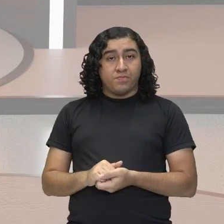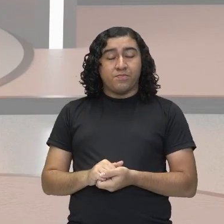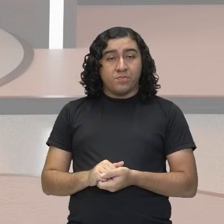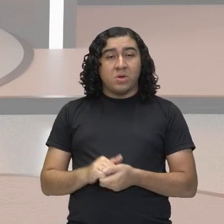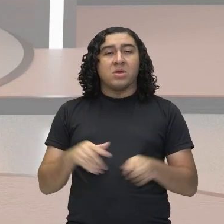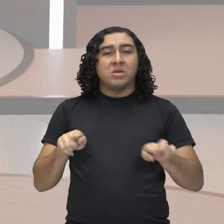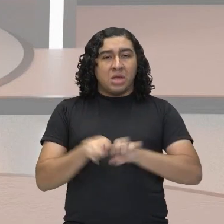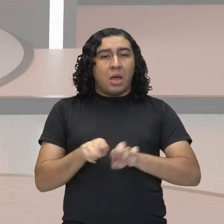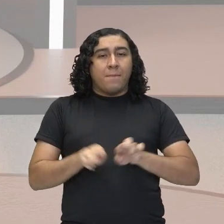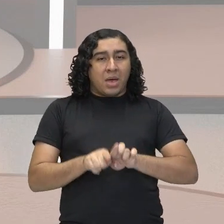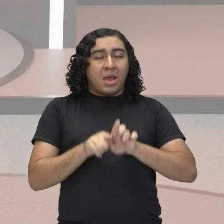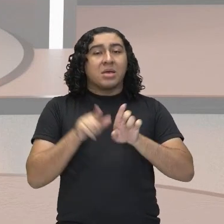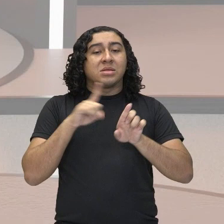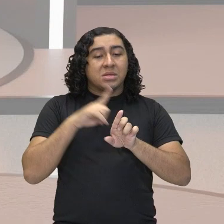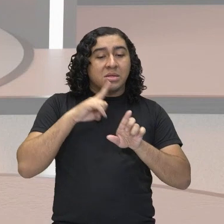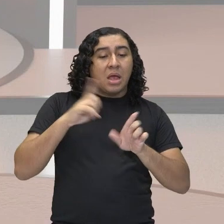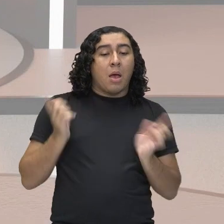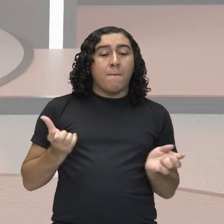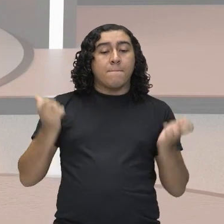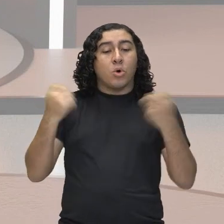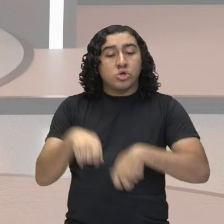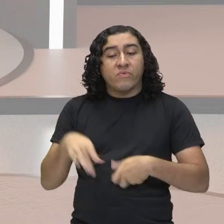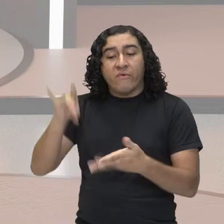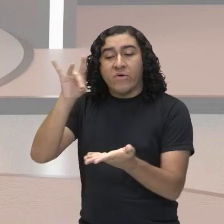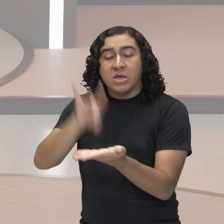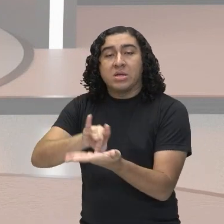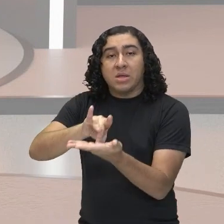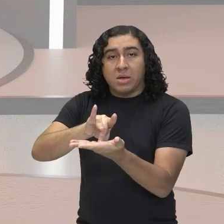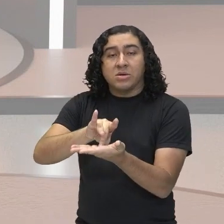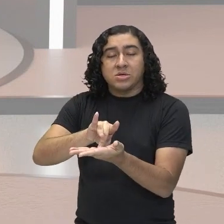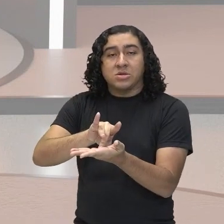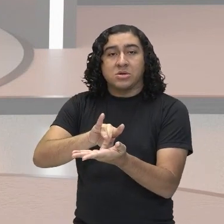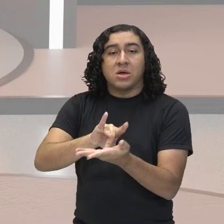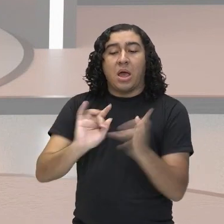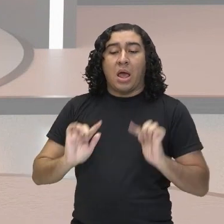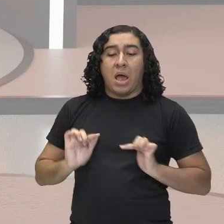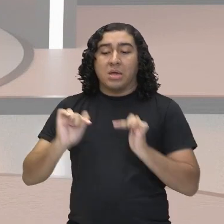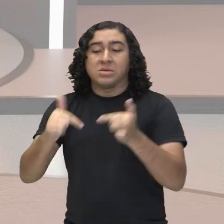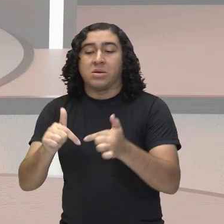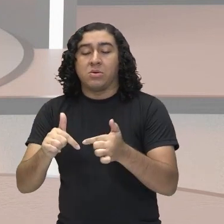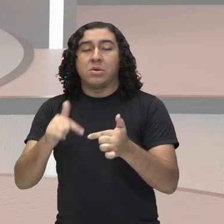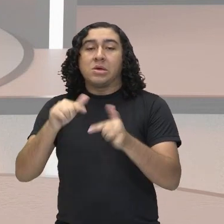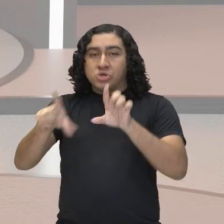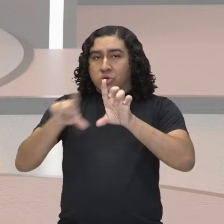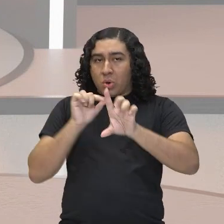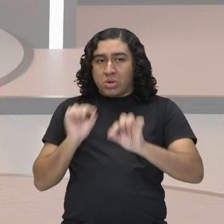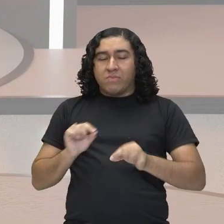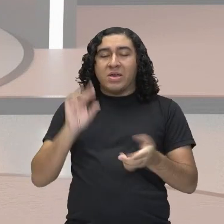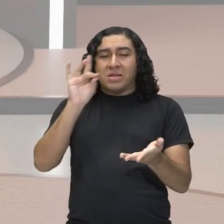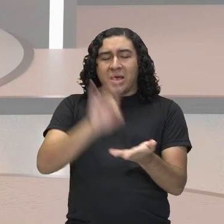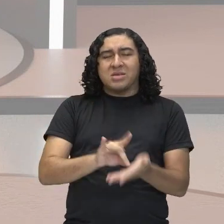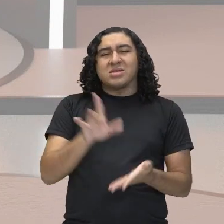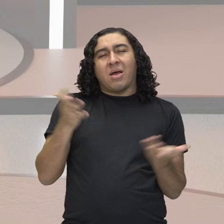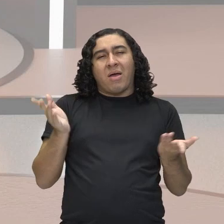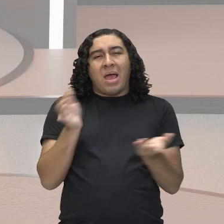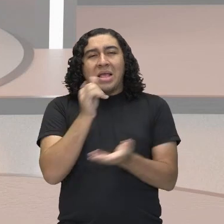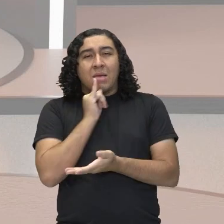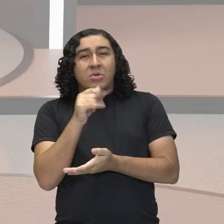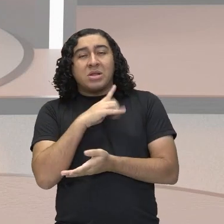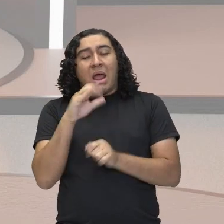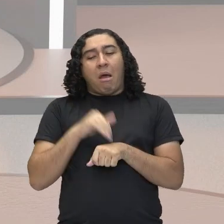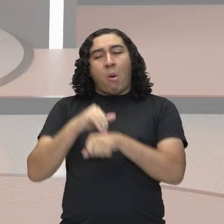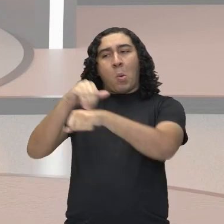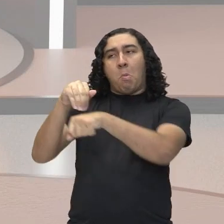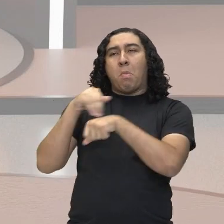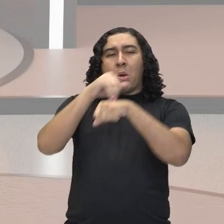sua vontade agindo, isto é, escolhendo. Então, vamos acabar com esse negócio de jogar a culpa nos